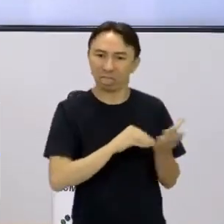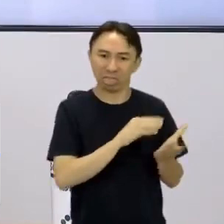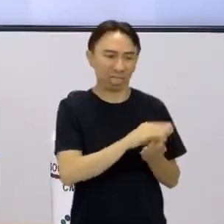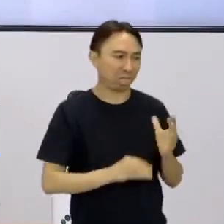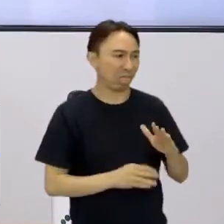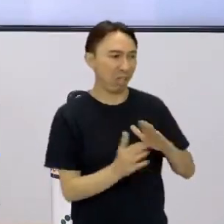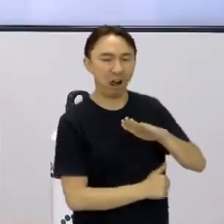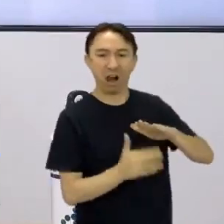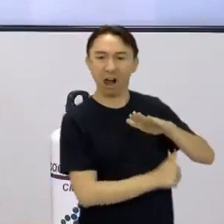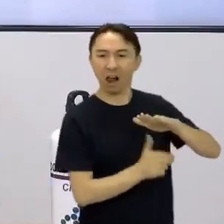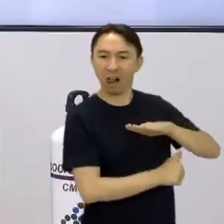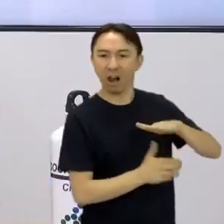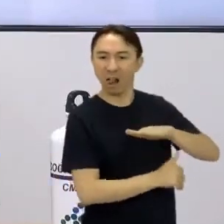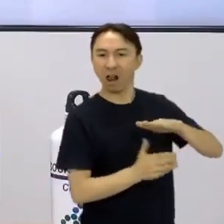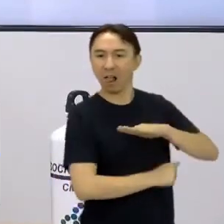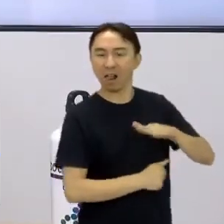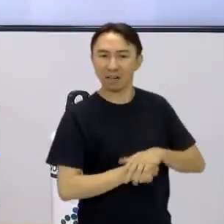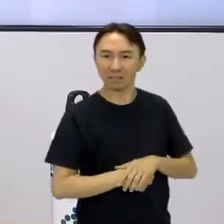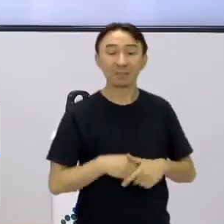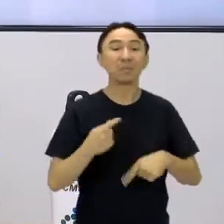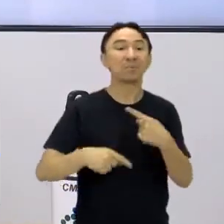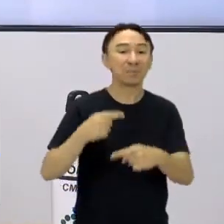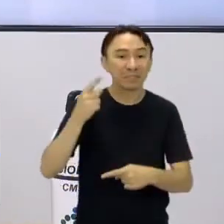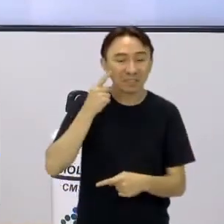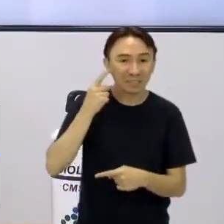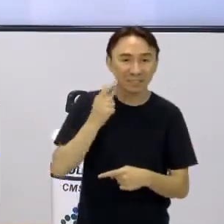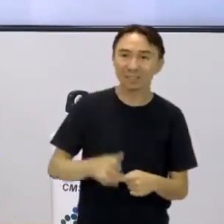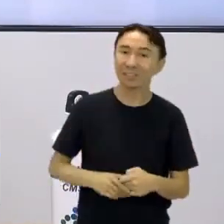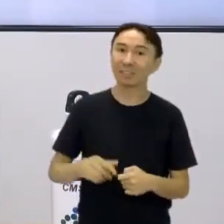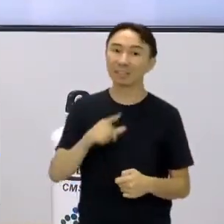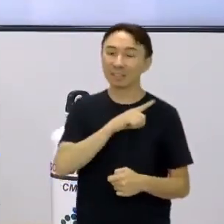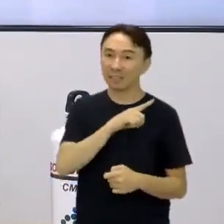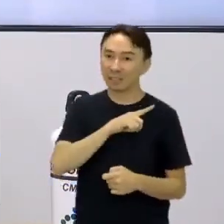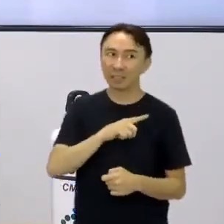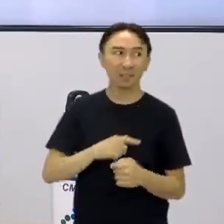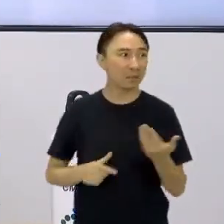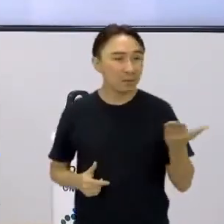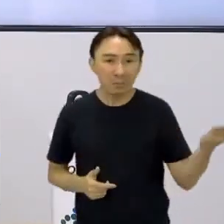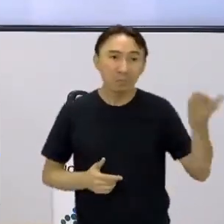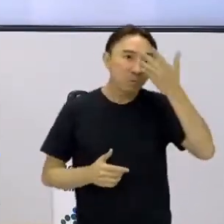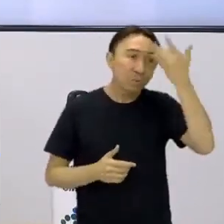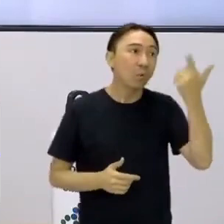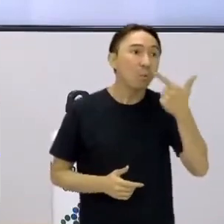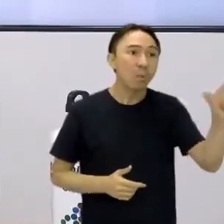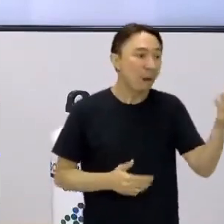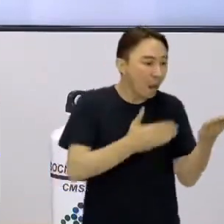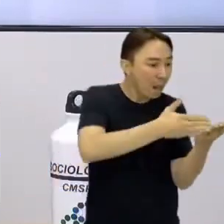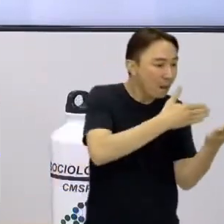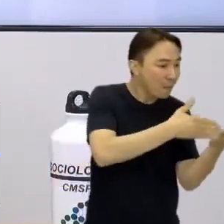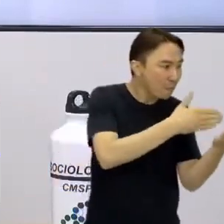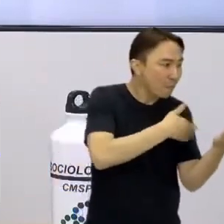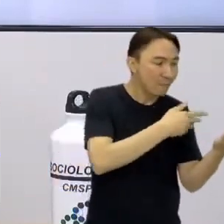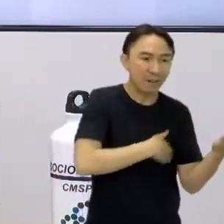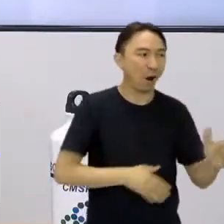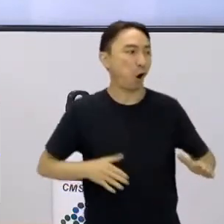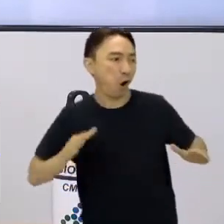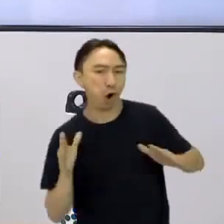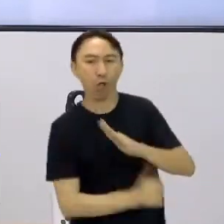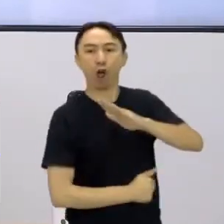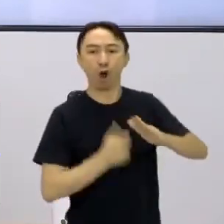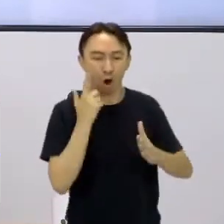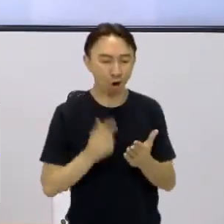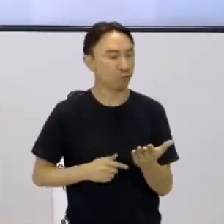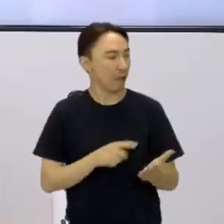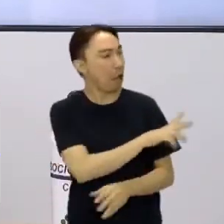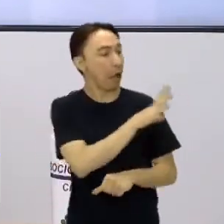levando créditos por publicações, na verdade, por um livro que foi escrito por outra pessoa. Isso é muito grave, né? E isso tem a ver com cidadania